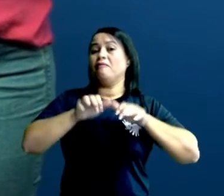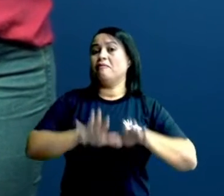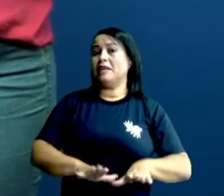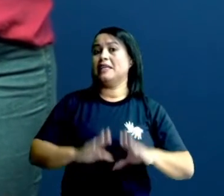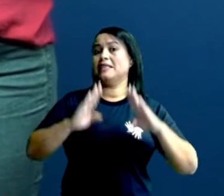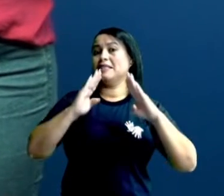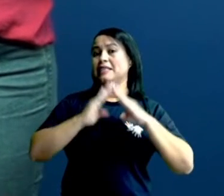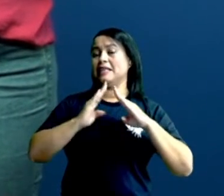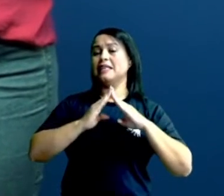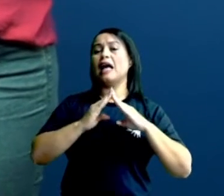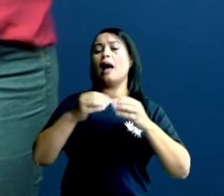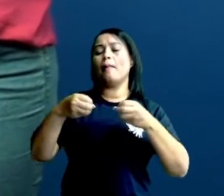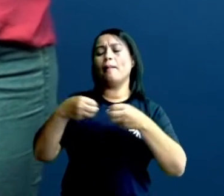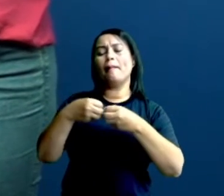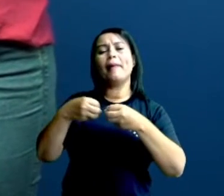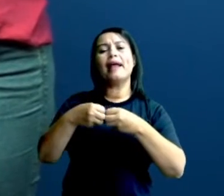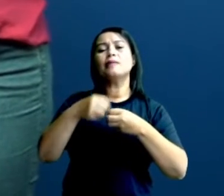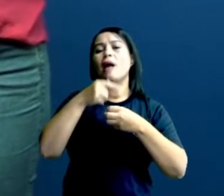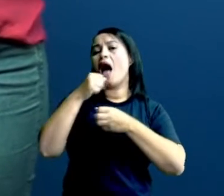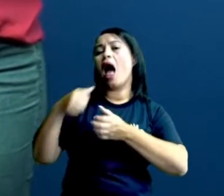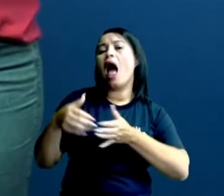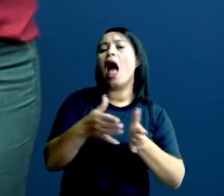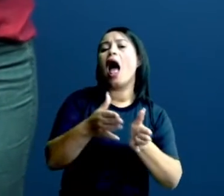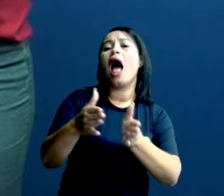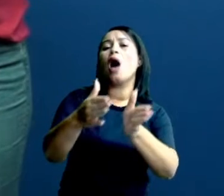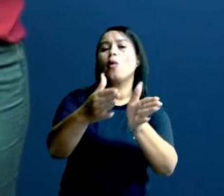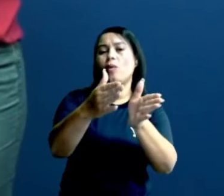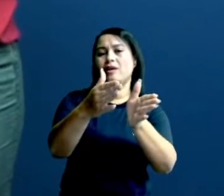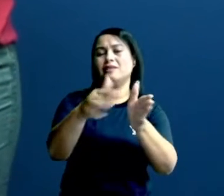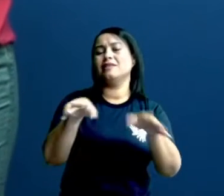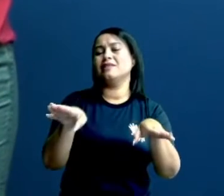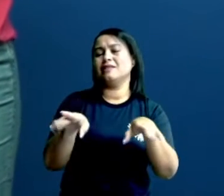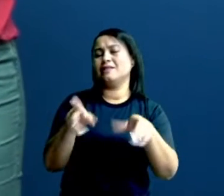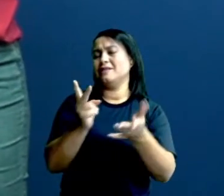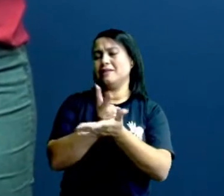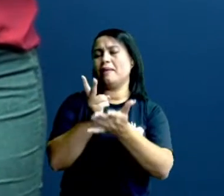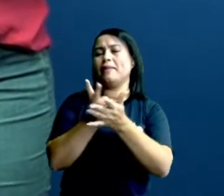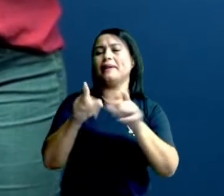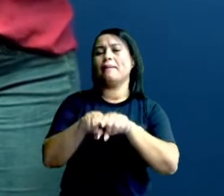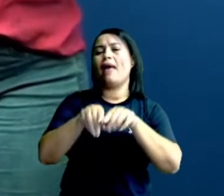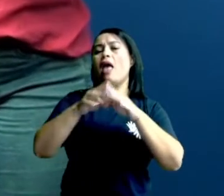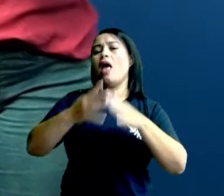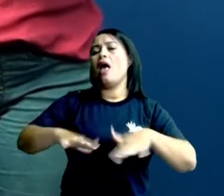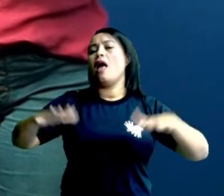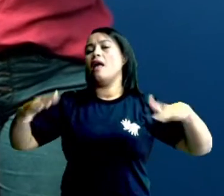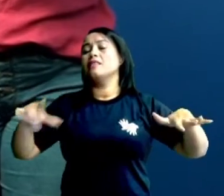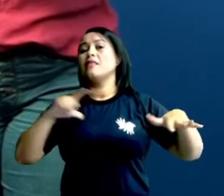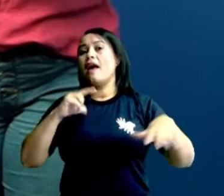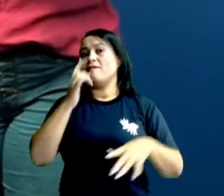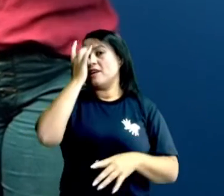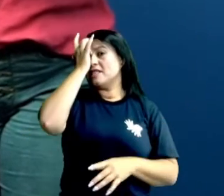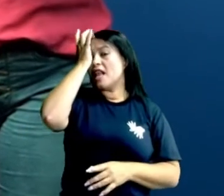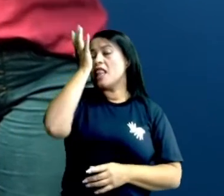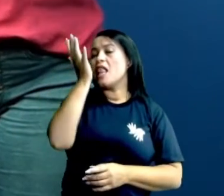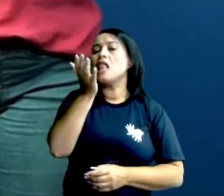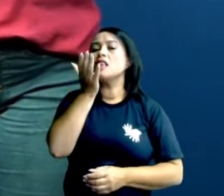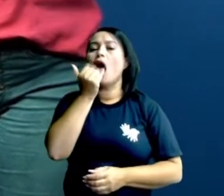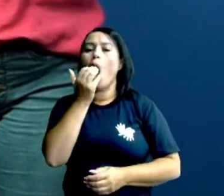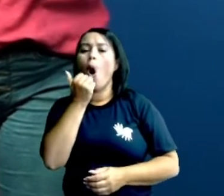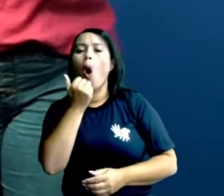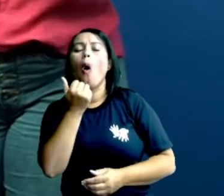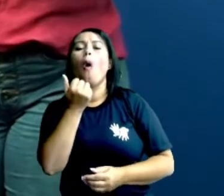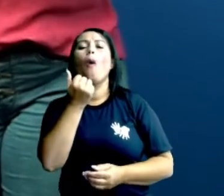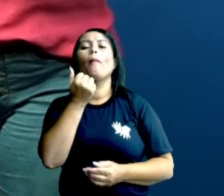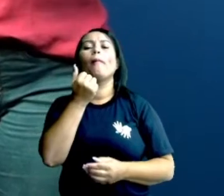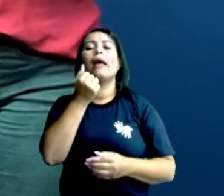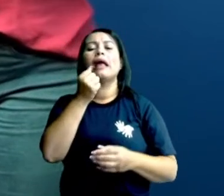fixar moradia próxima a rios, próxima a cursos d'água, né? Então, onde vai ter a facilidade de alimento, uma terra